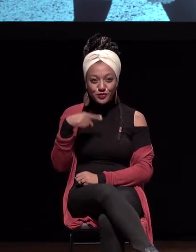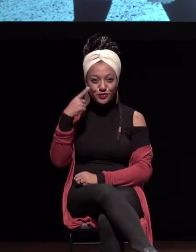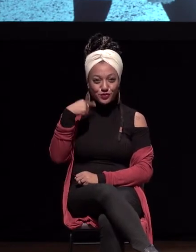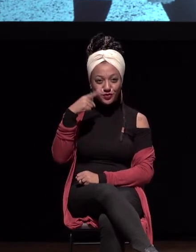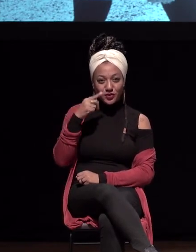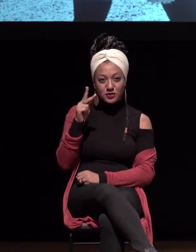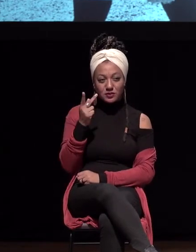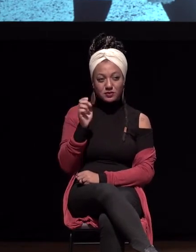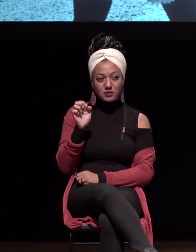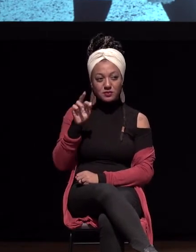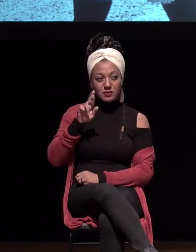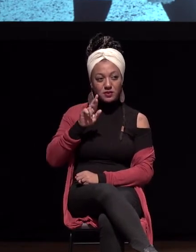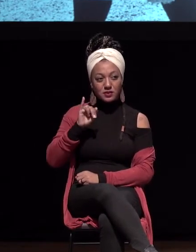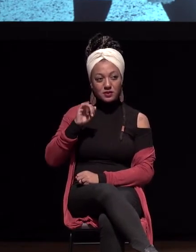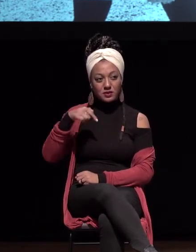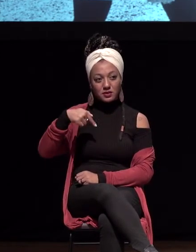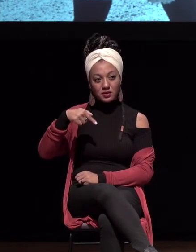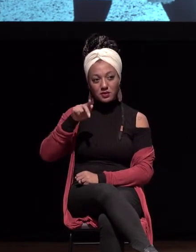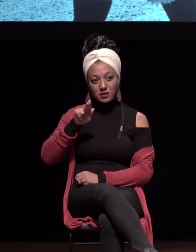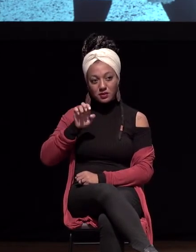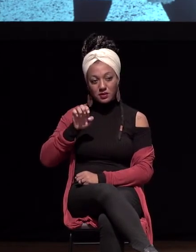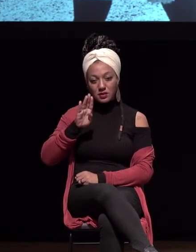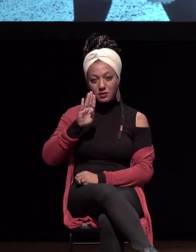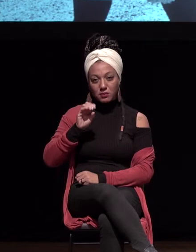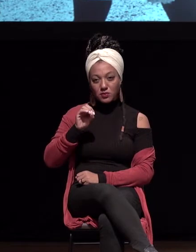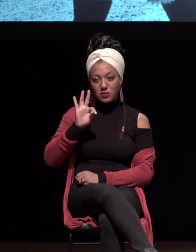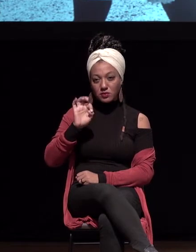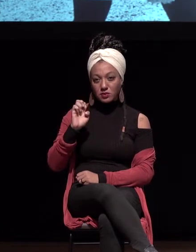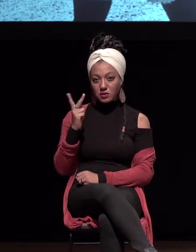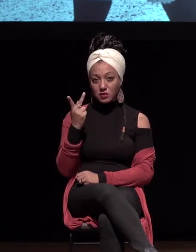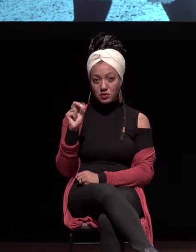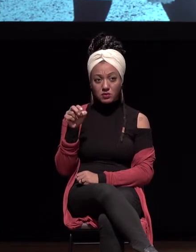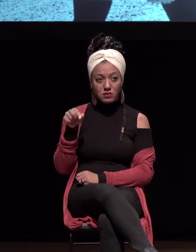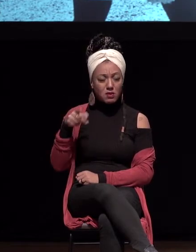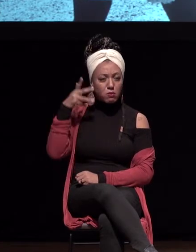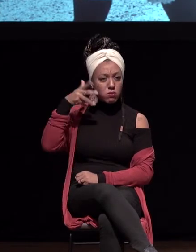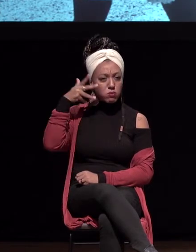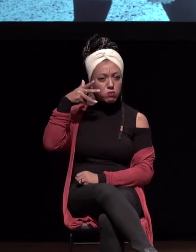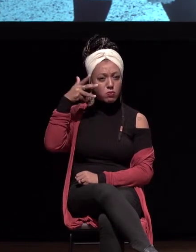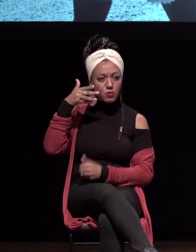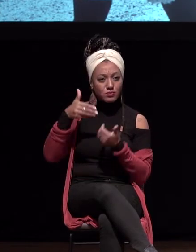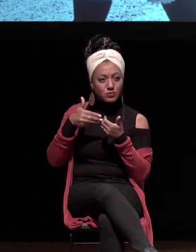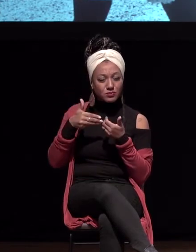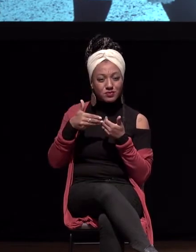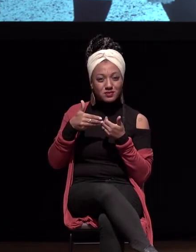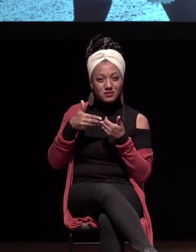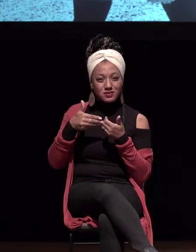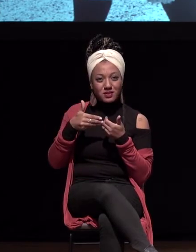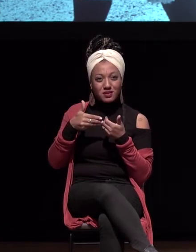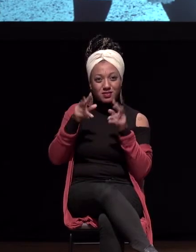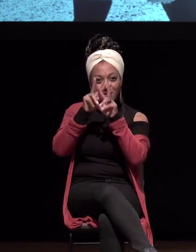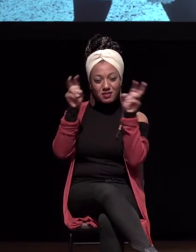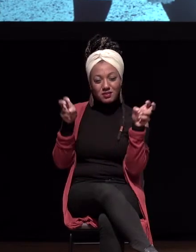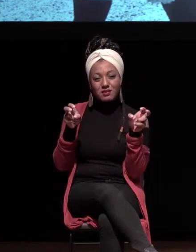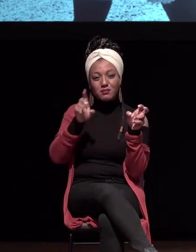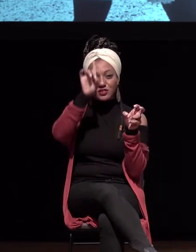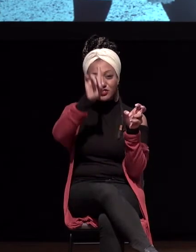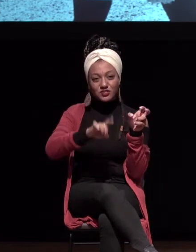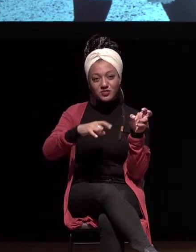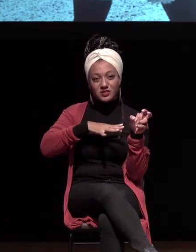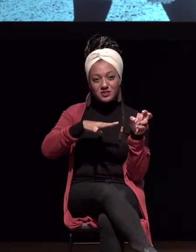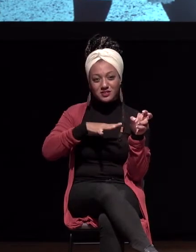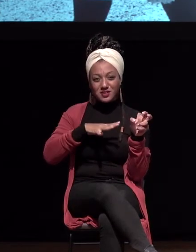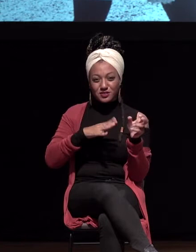Henrique Botelho fez uma abertura fazendo uma citação do livro Direito à Cidade, do